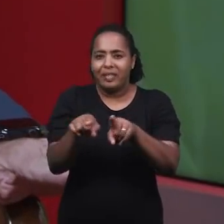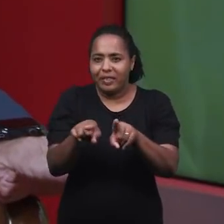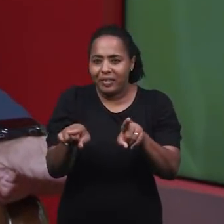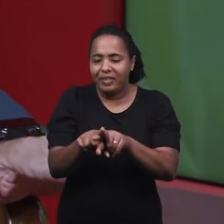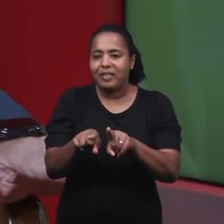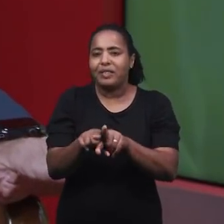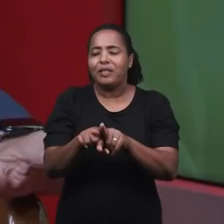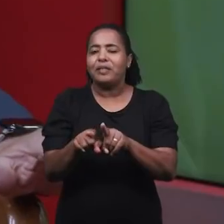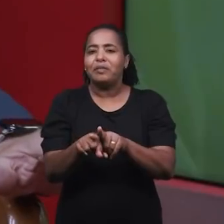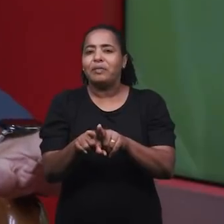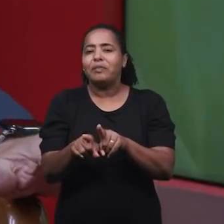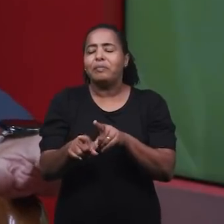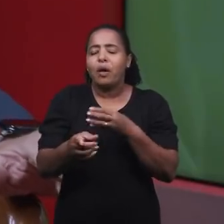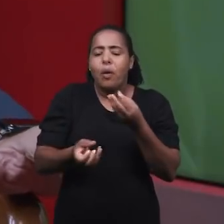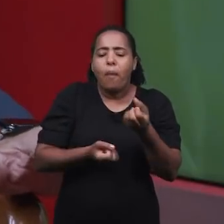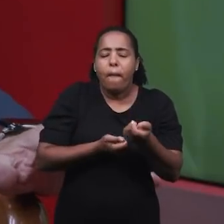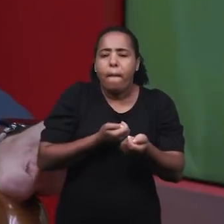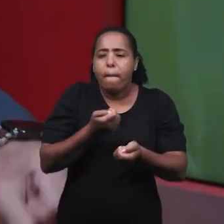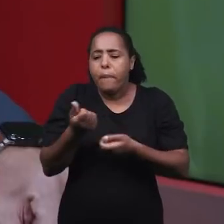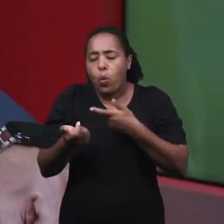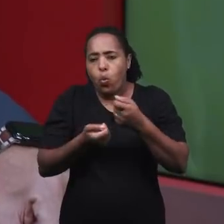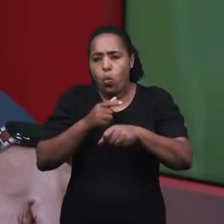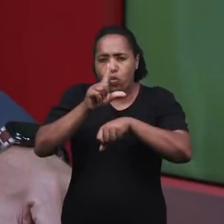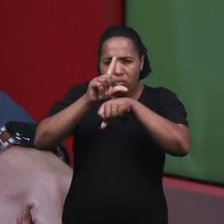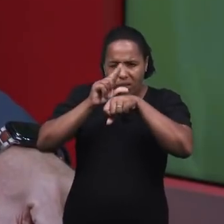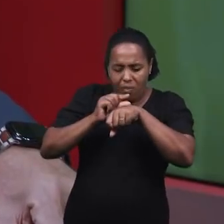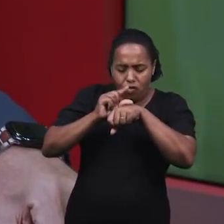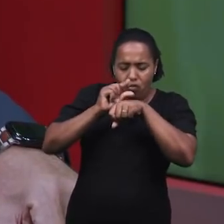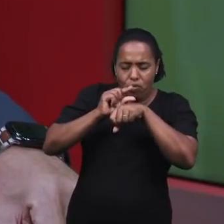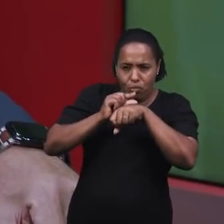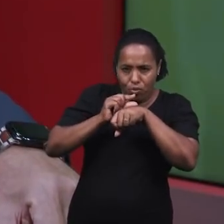Citamos poucos em função do nosso tempo.